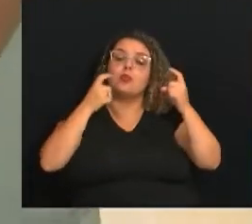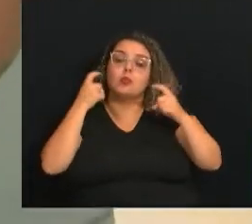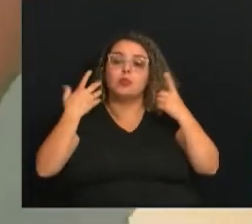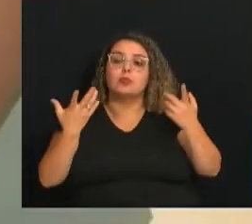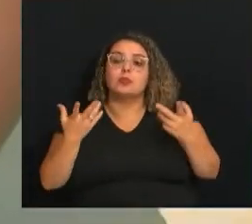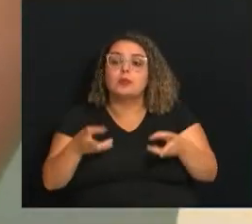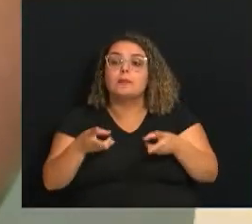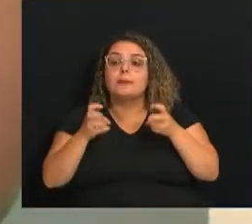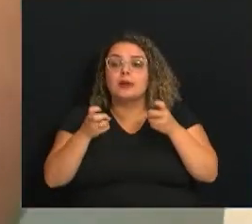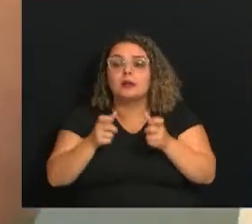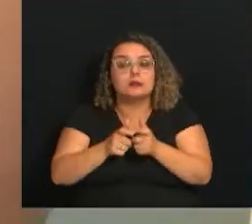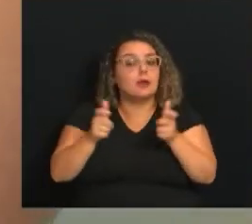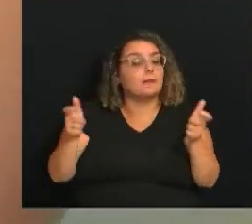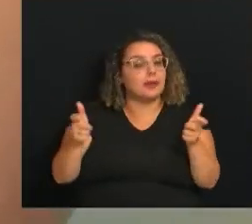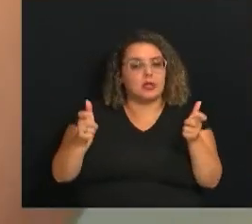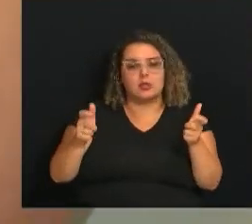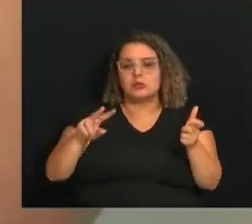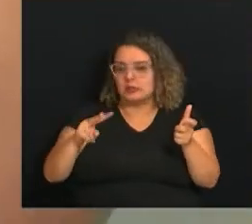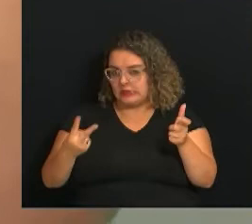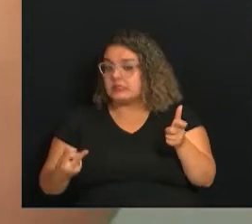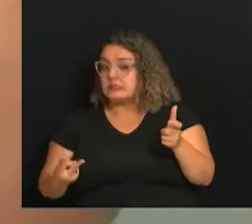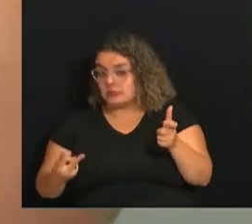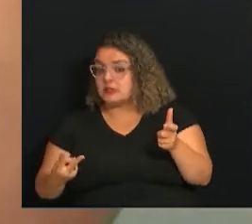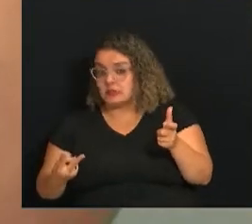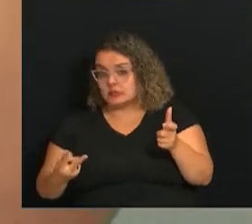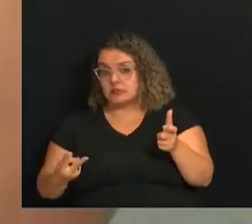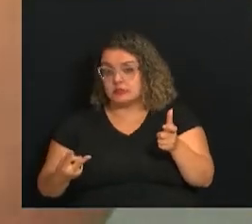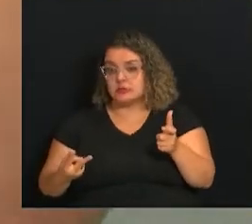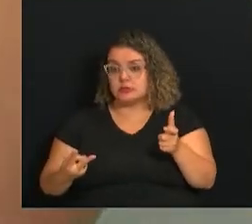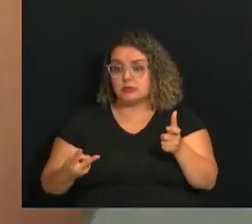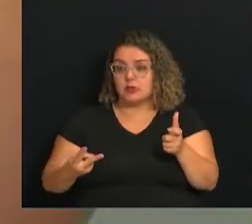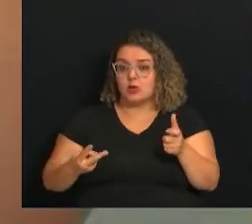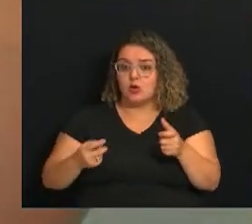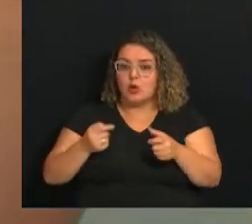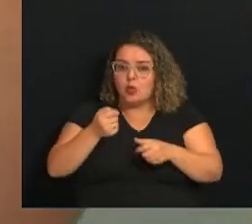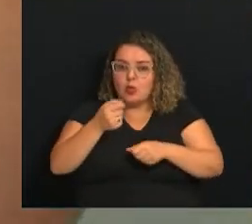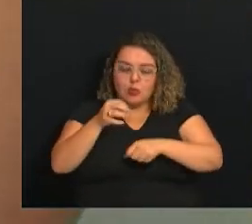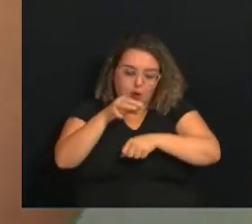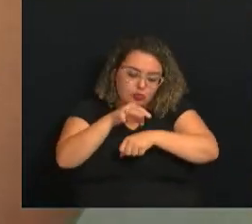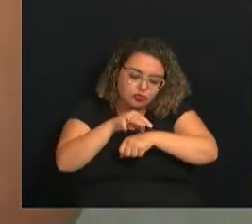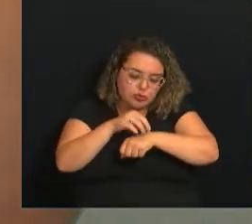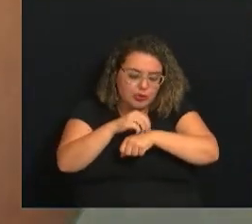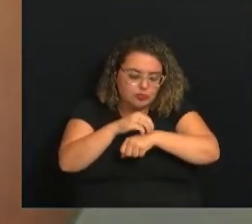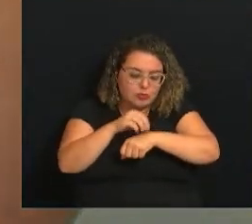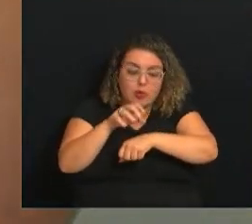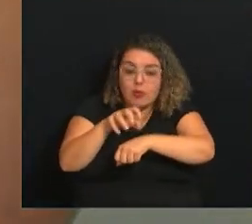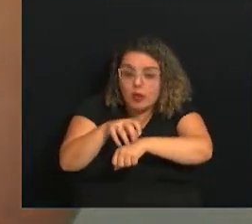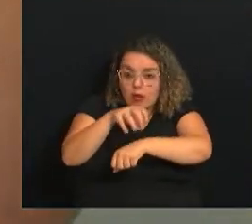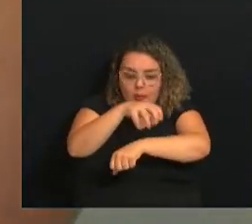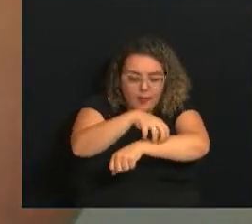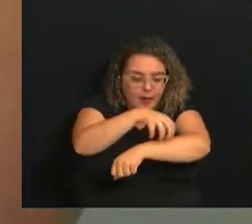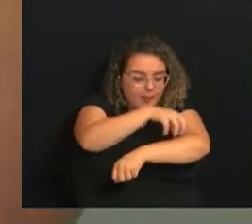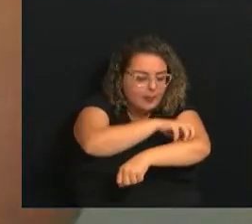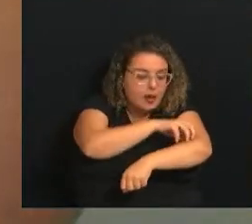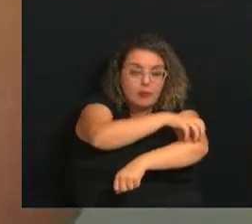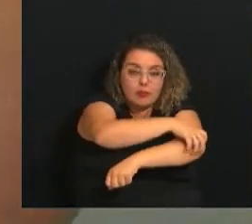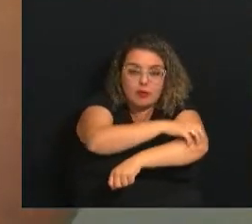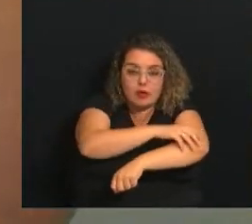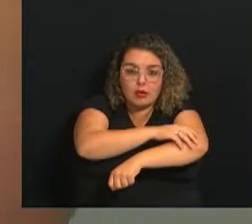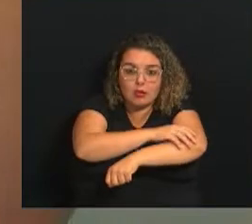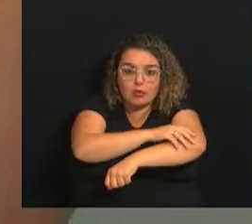que na maioria das vezes, quando é pouca picada, elas vão ficar limitadas aos locais mesmo onde o pernilongo